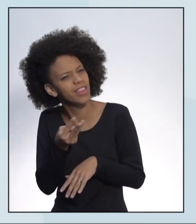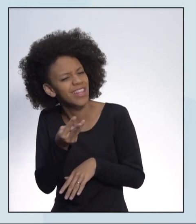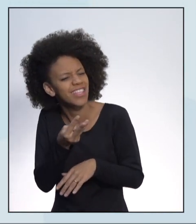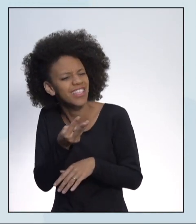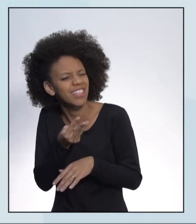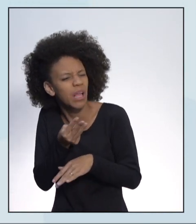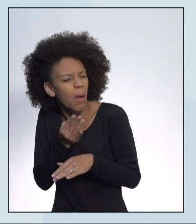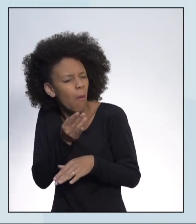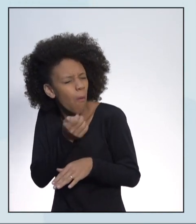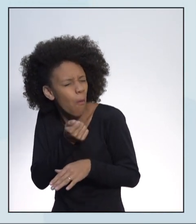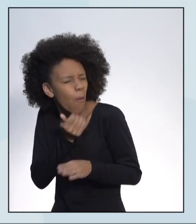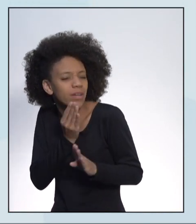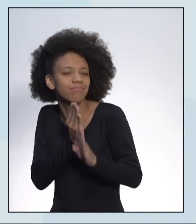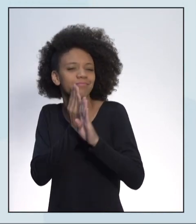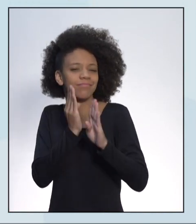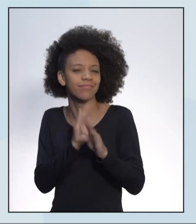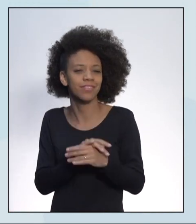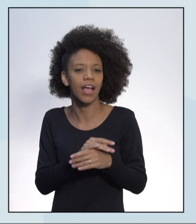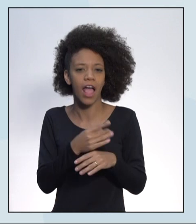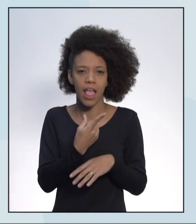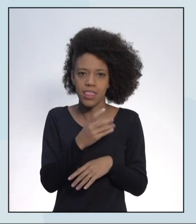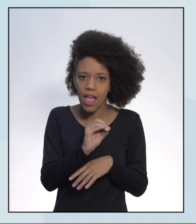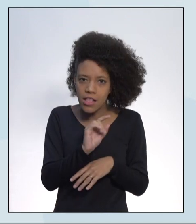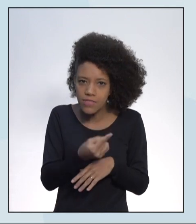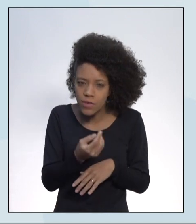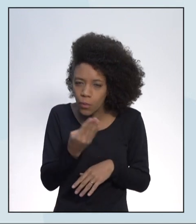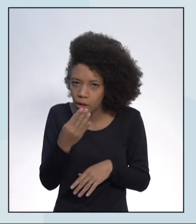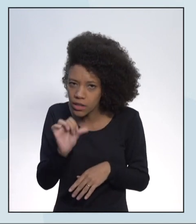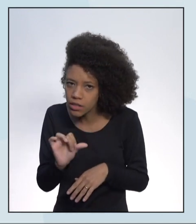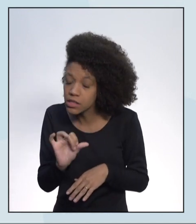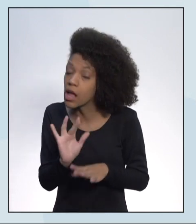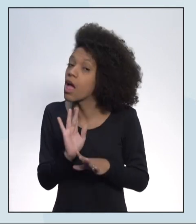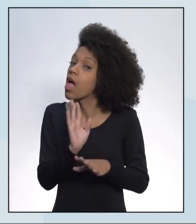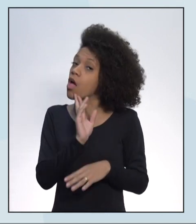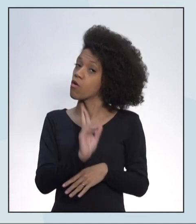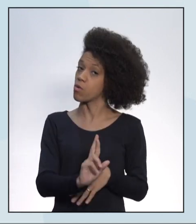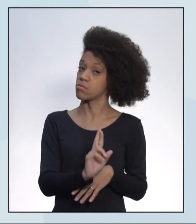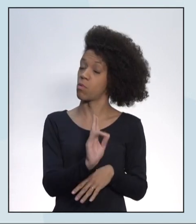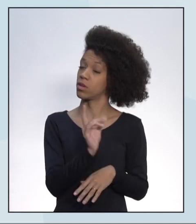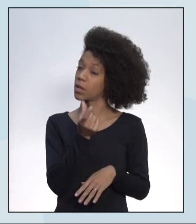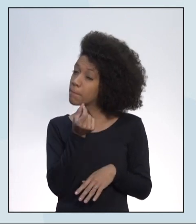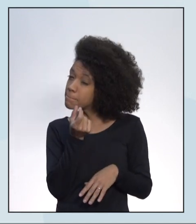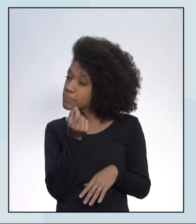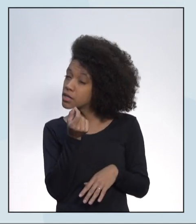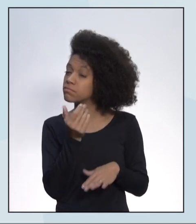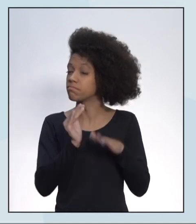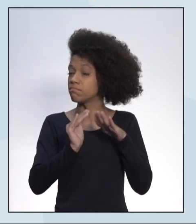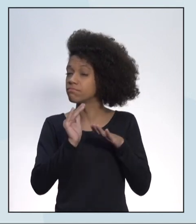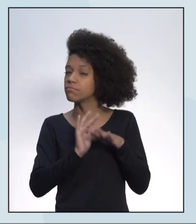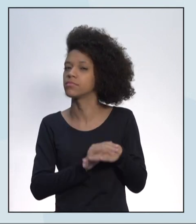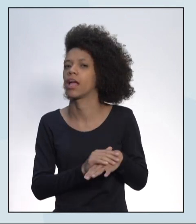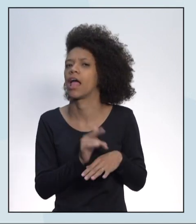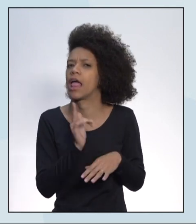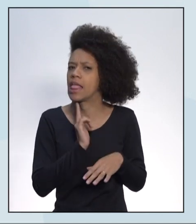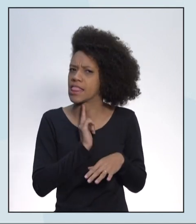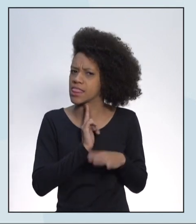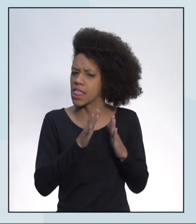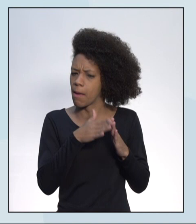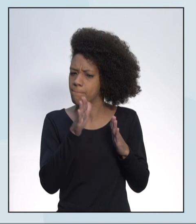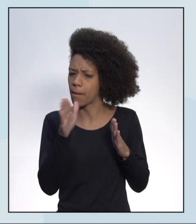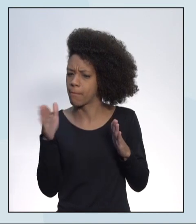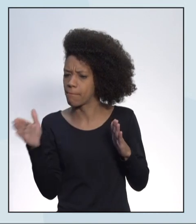Jonas? 10,49? Isso mesmo. 10, lembrando que é um valor aproximado. Tem ainda mais casas para frente, né? Sim,